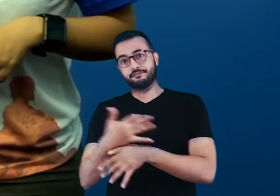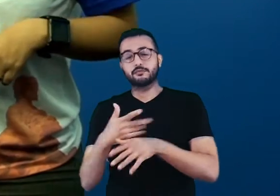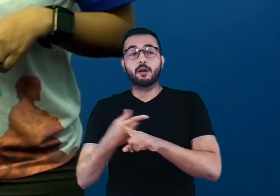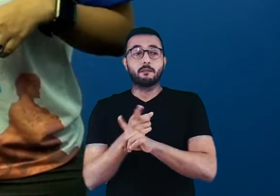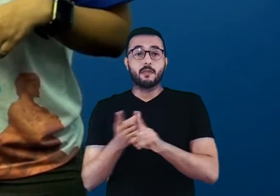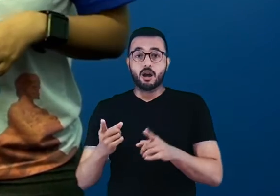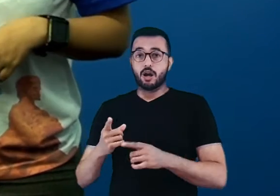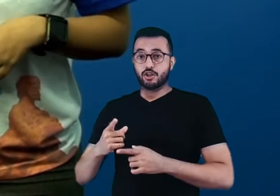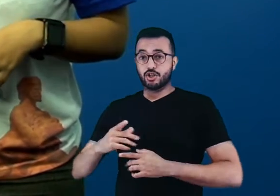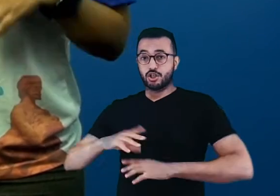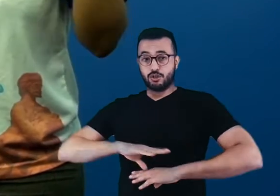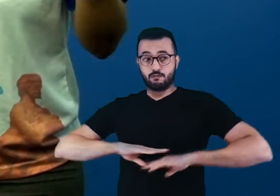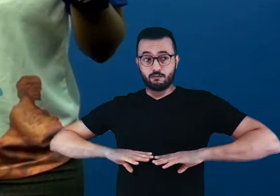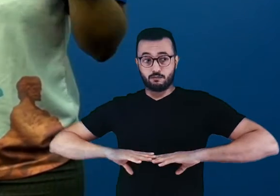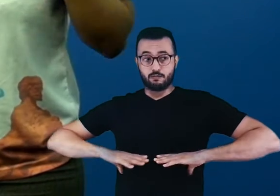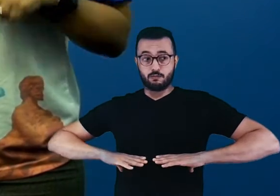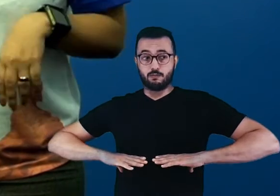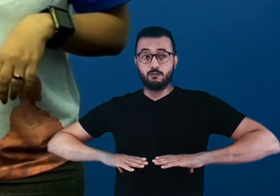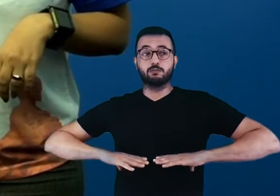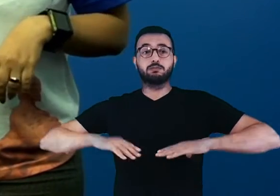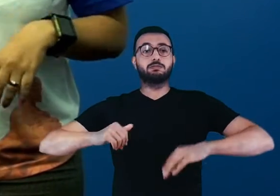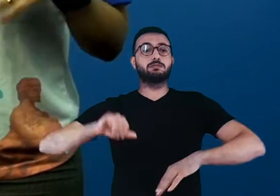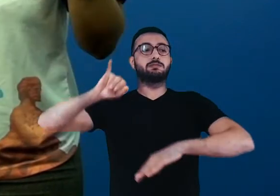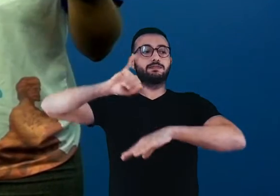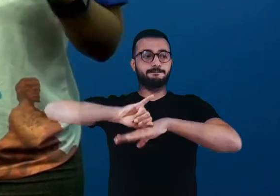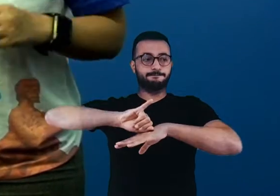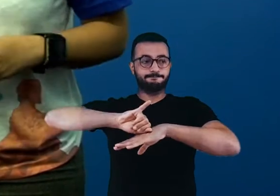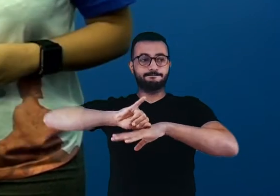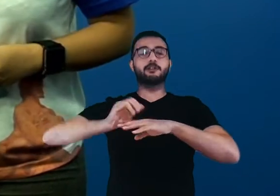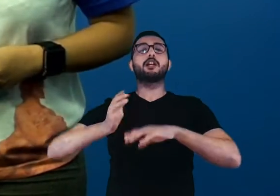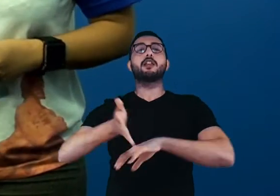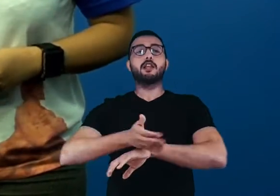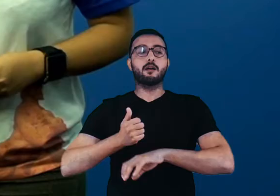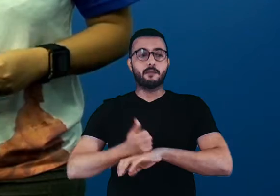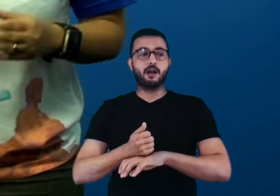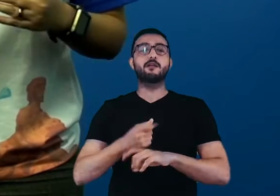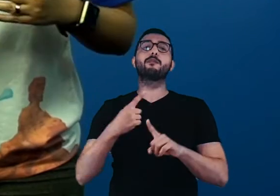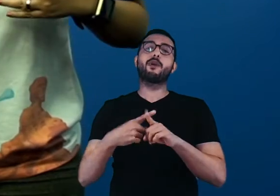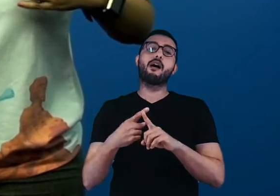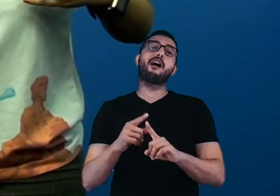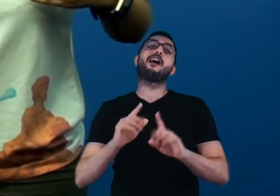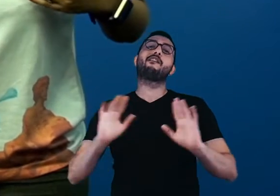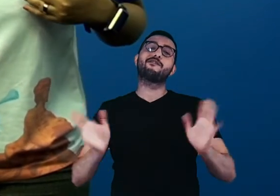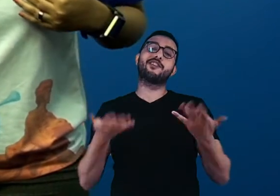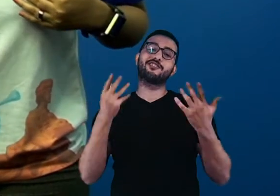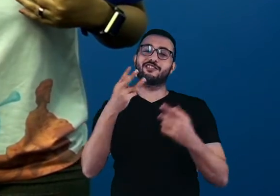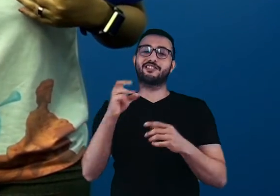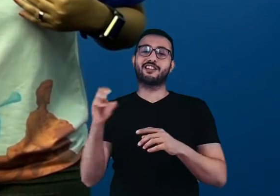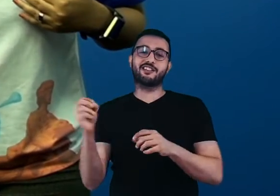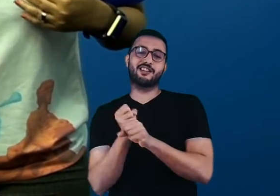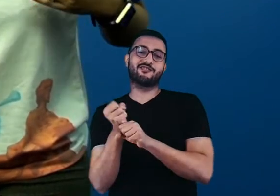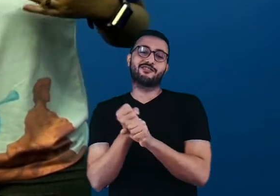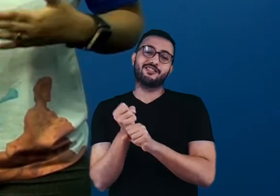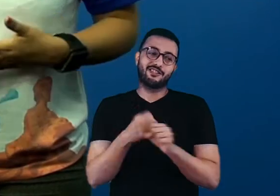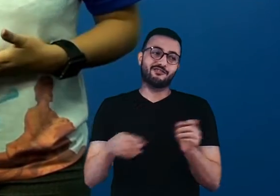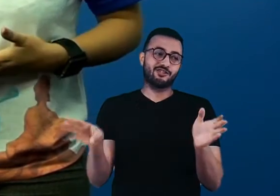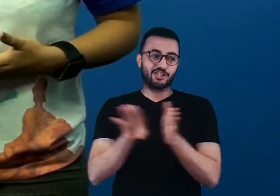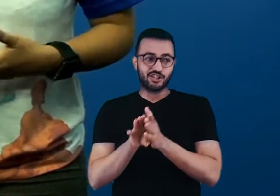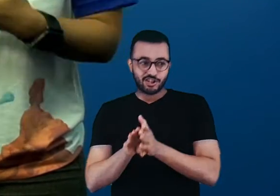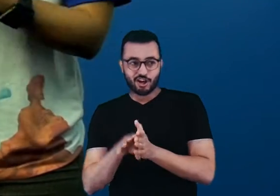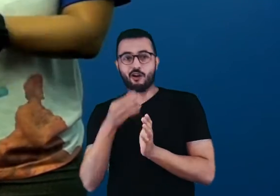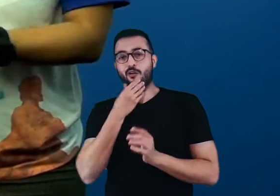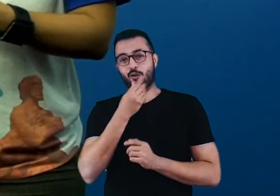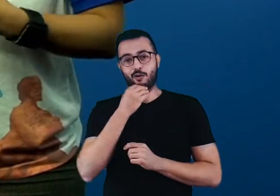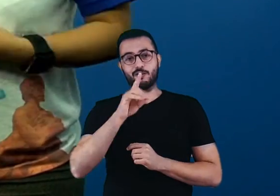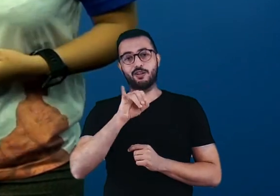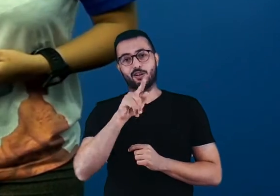busto foi colocado em praça na comemoração do tricentenário, ou seja, após 300 anos da chegada de Diogo